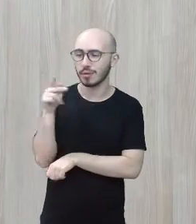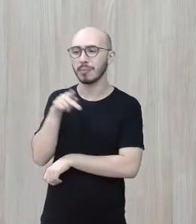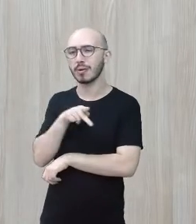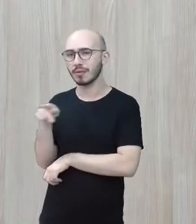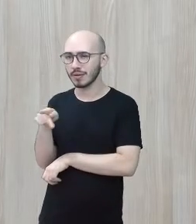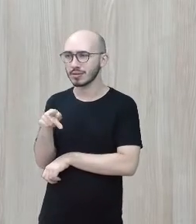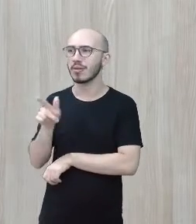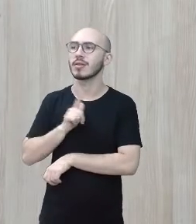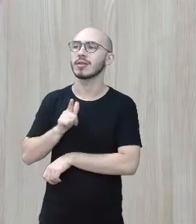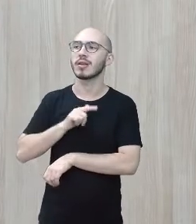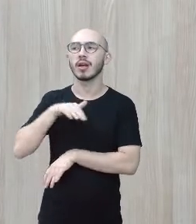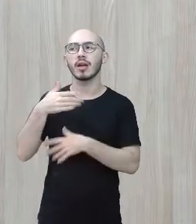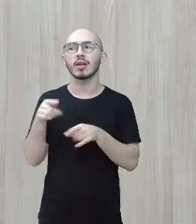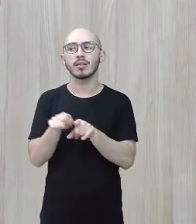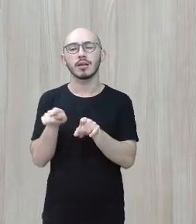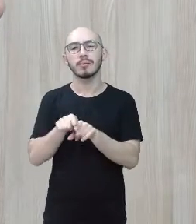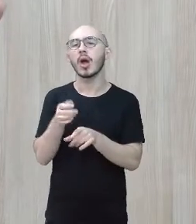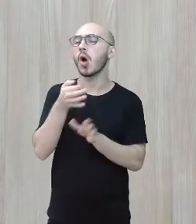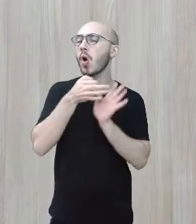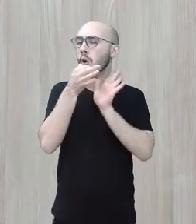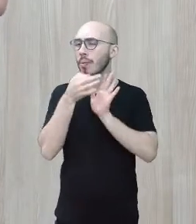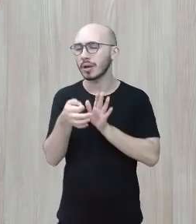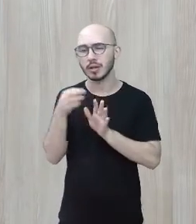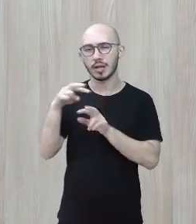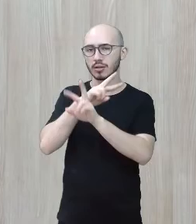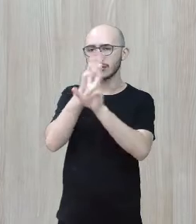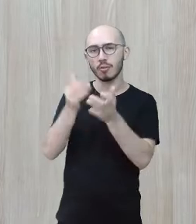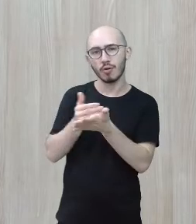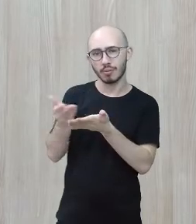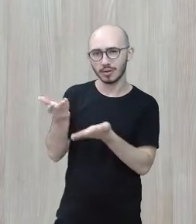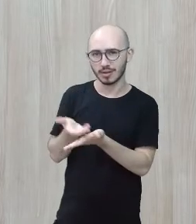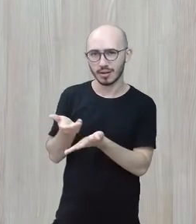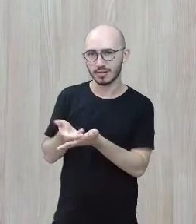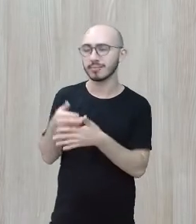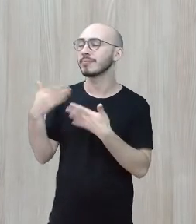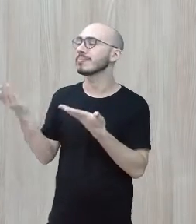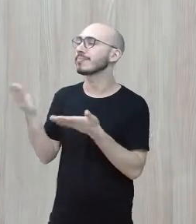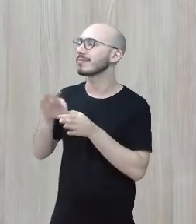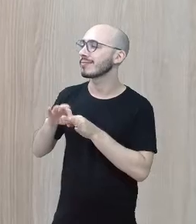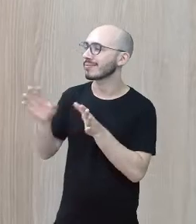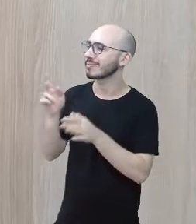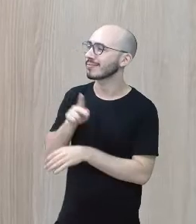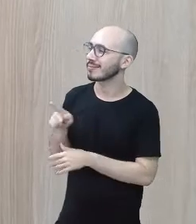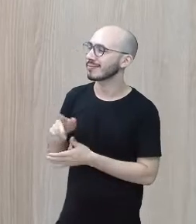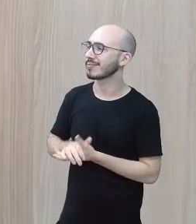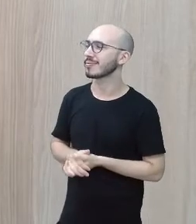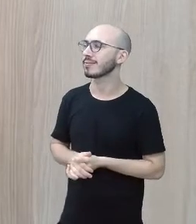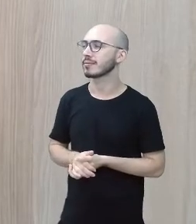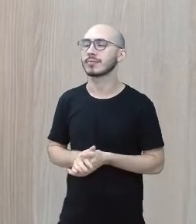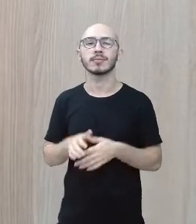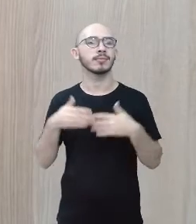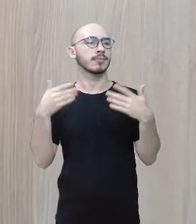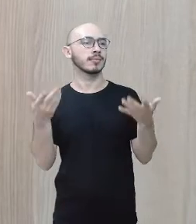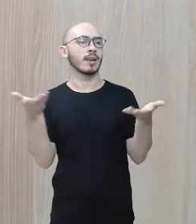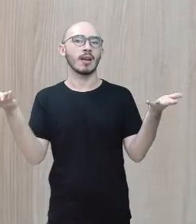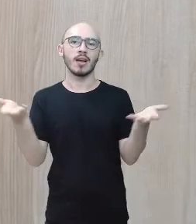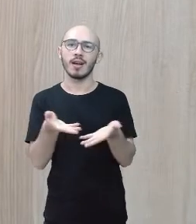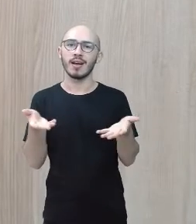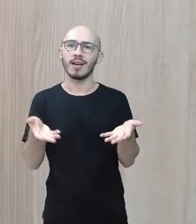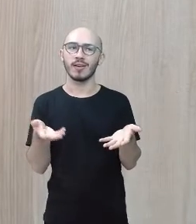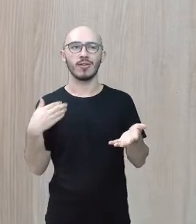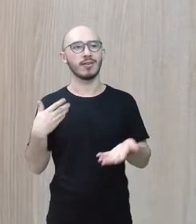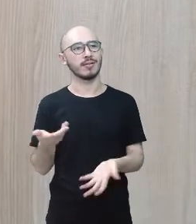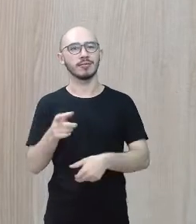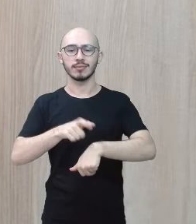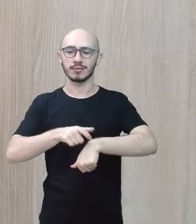Pedro pegar o gancho e já fazer os comentários dele sobre esse comecinho da aula. Diga lá, professor. Até que enfim, né? Passou para mim para